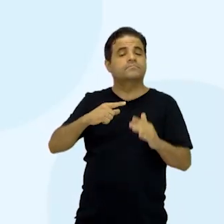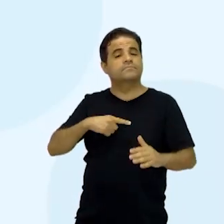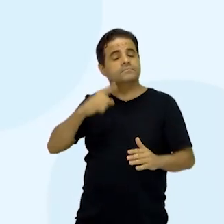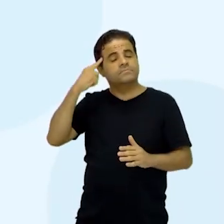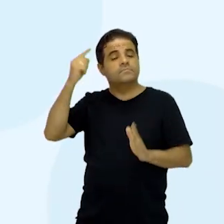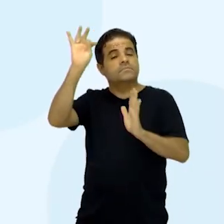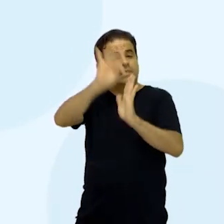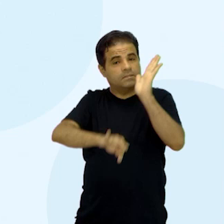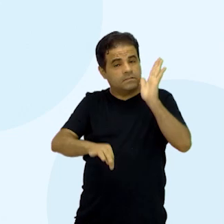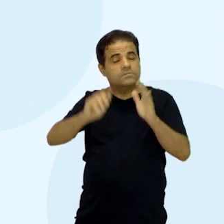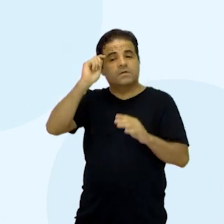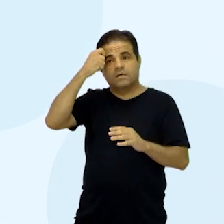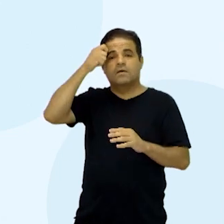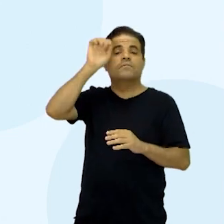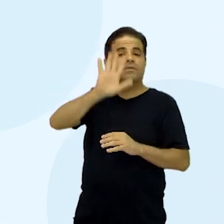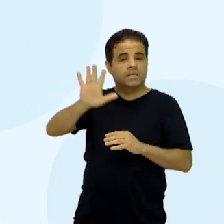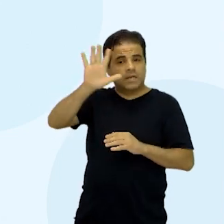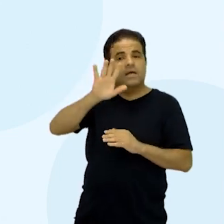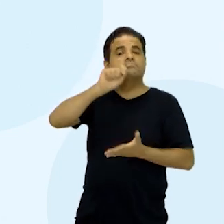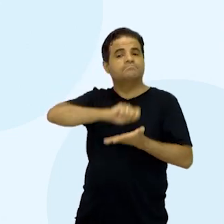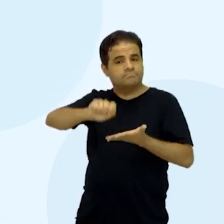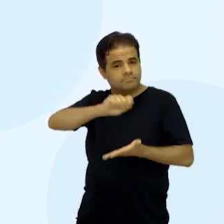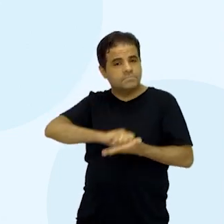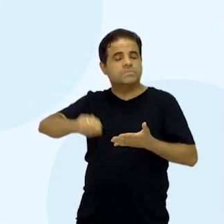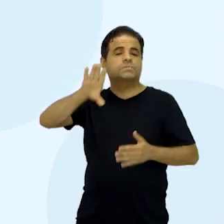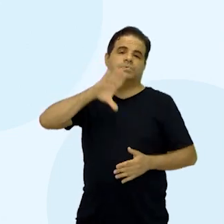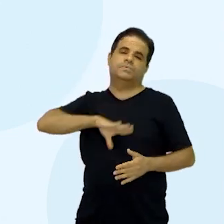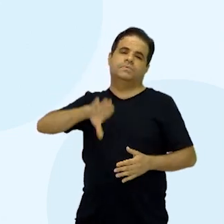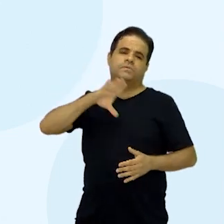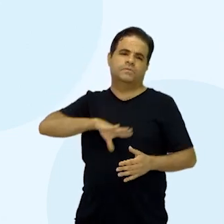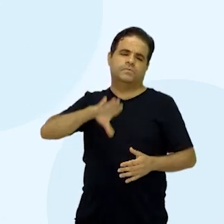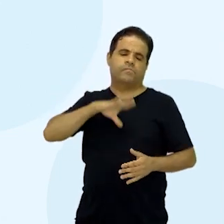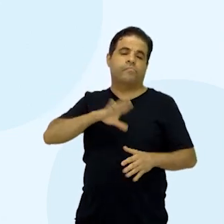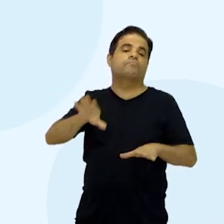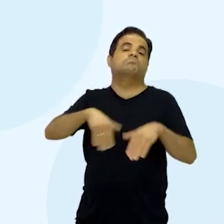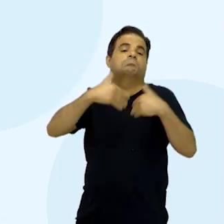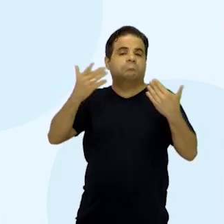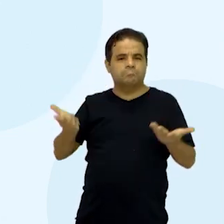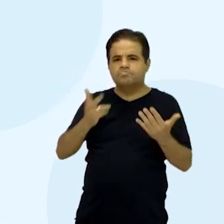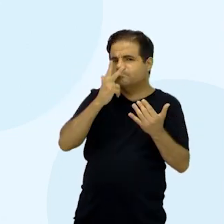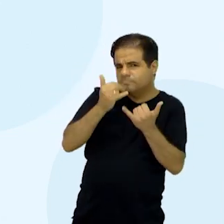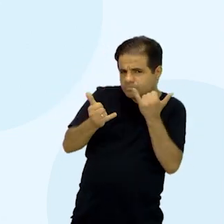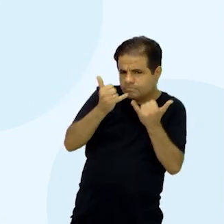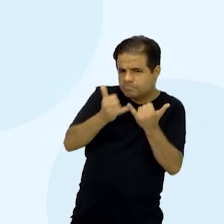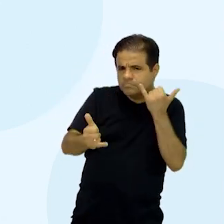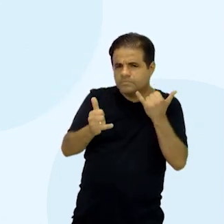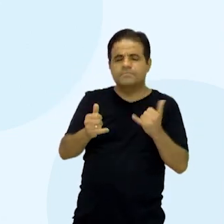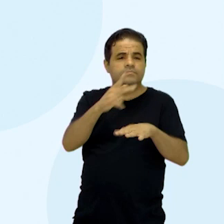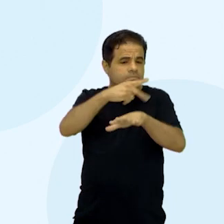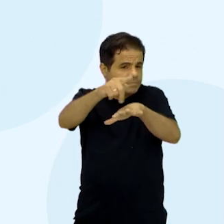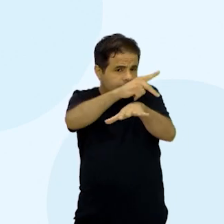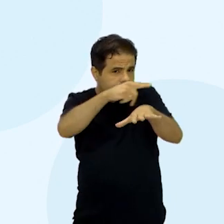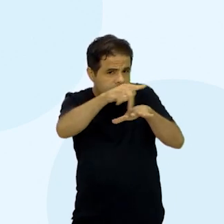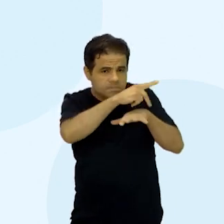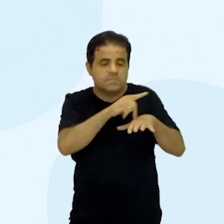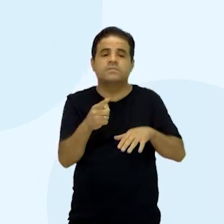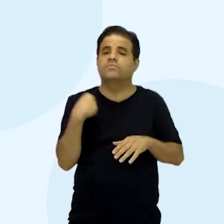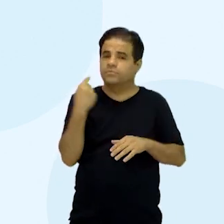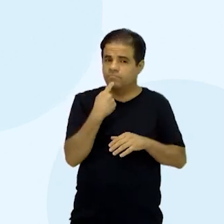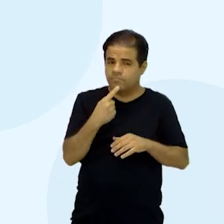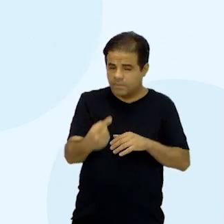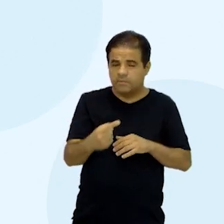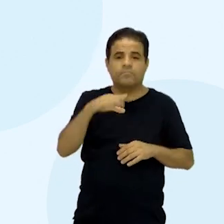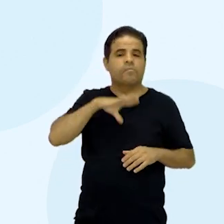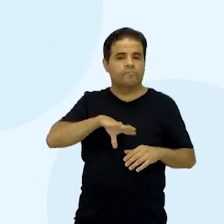textos africanos escritos em língua portuguesa. Qual é a semelhança desses países que falam língua